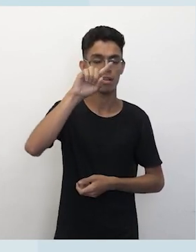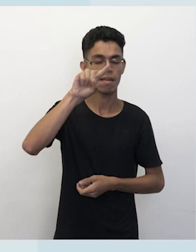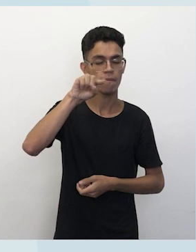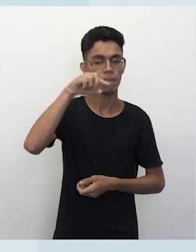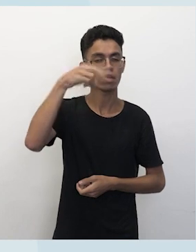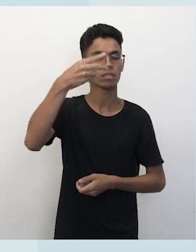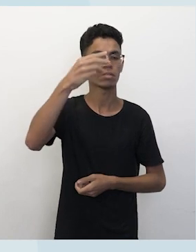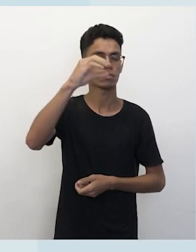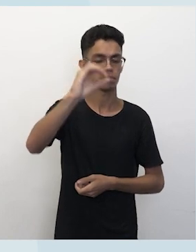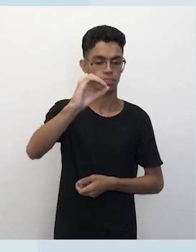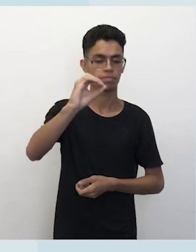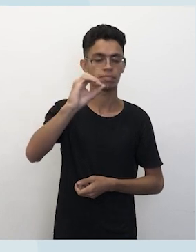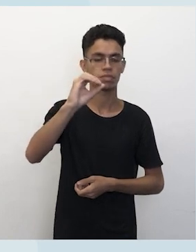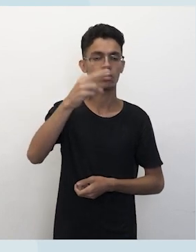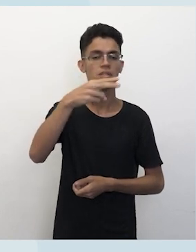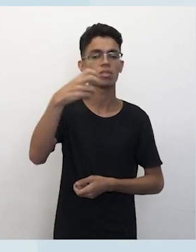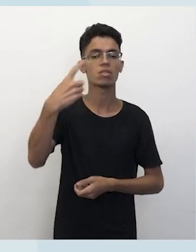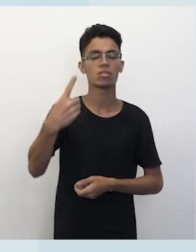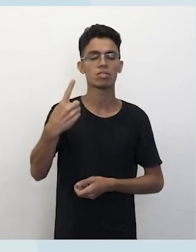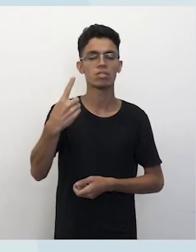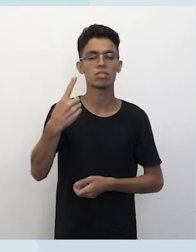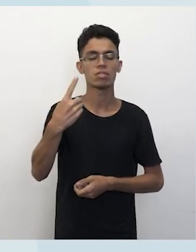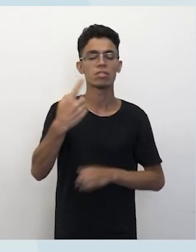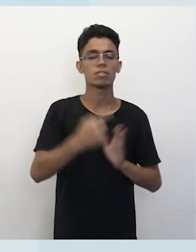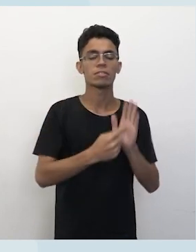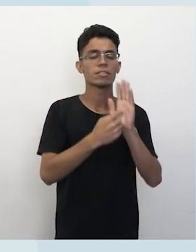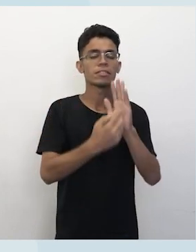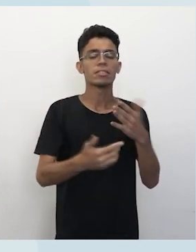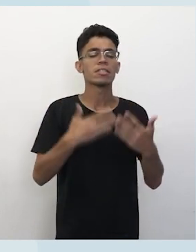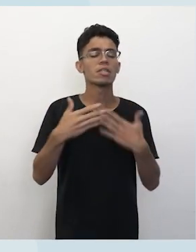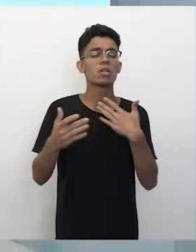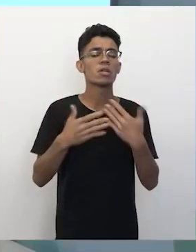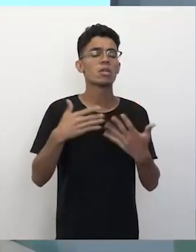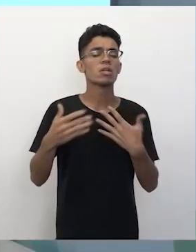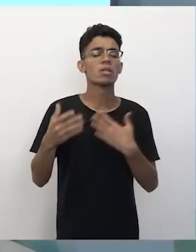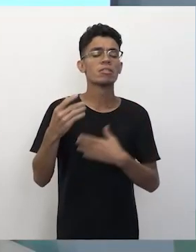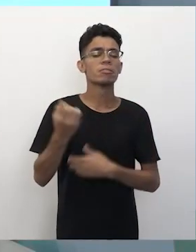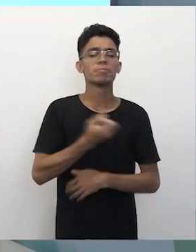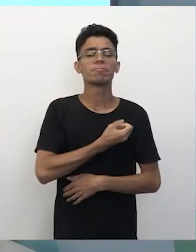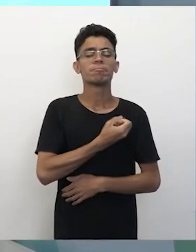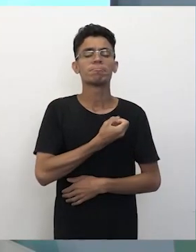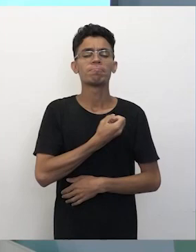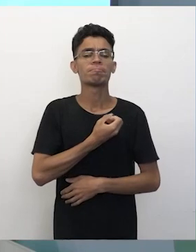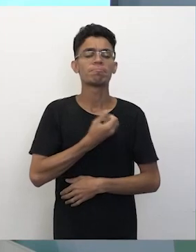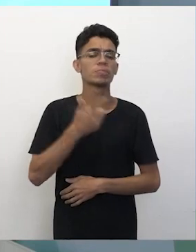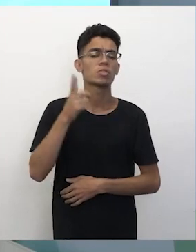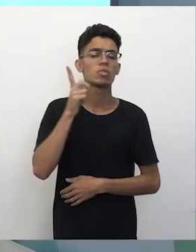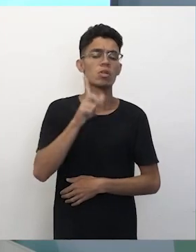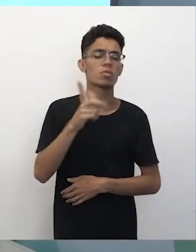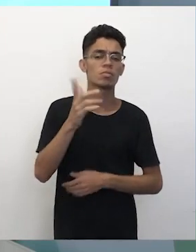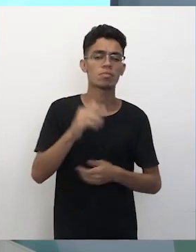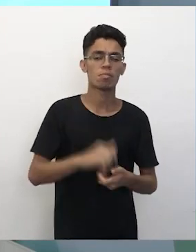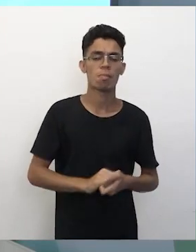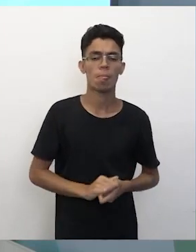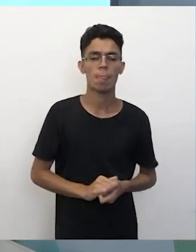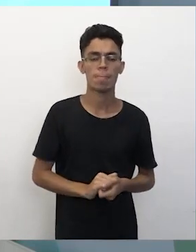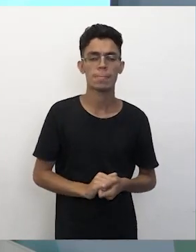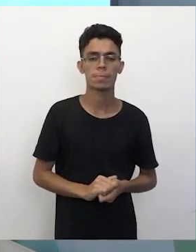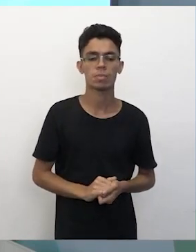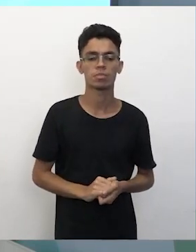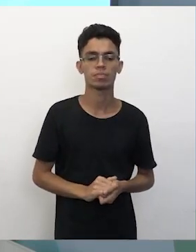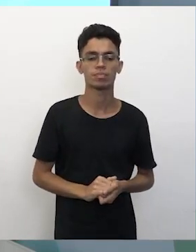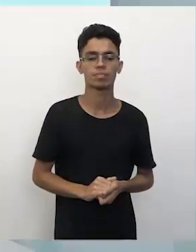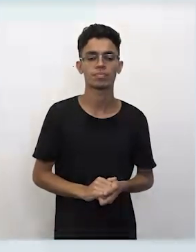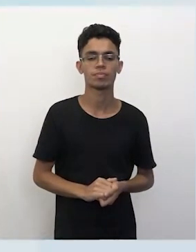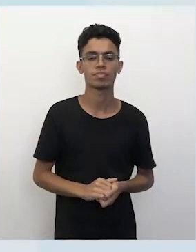5.678 elevado a zero, que é igual a 1, para ilustrar que qualquer valor pode, né, satisfaz essa propriedade. Tudo bem? Vamos lá.